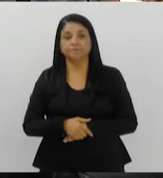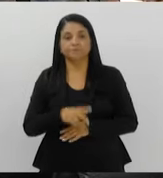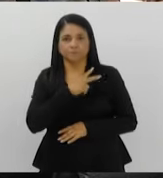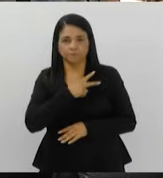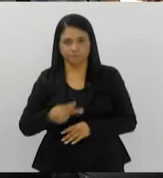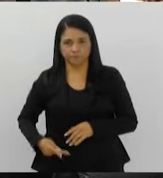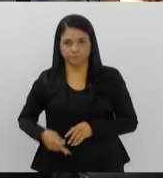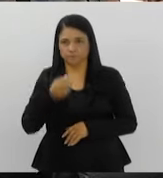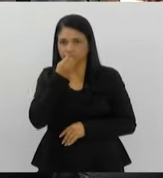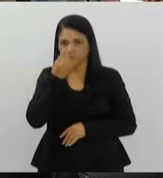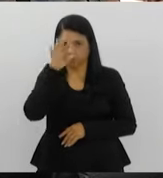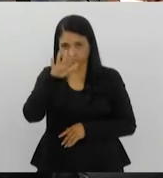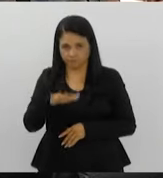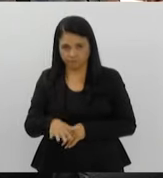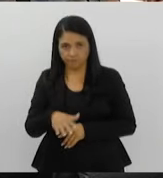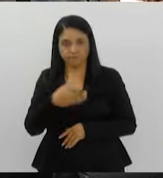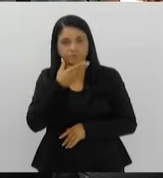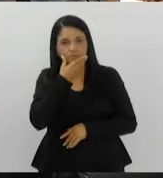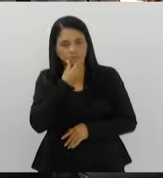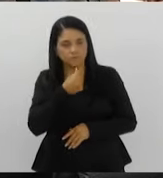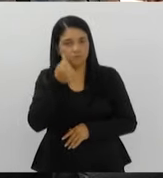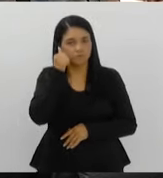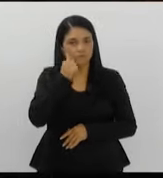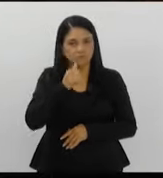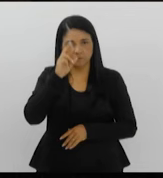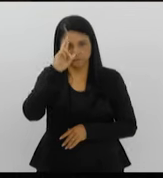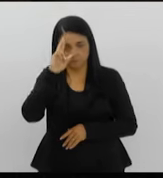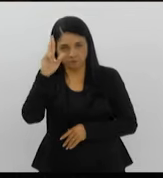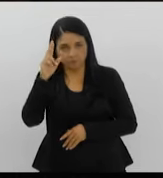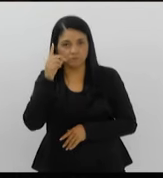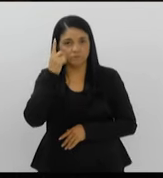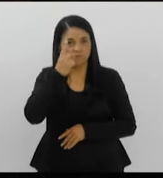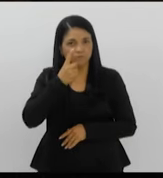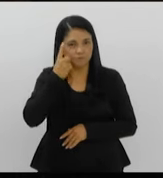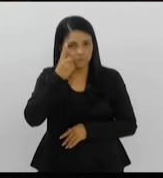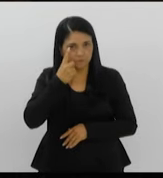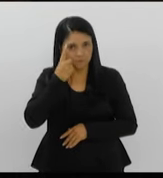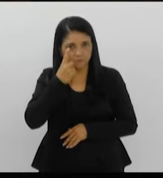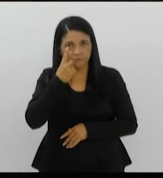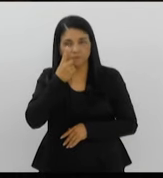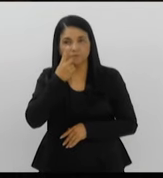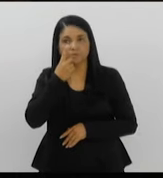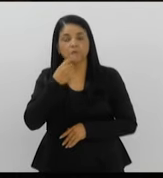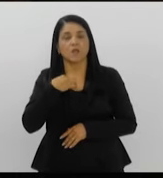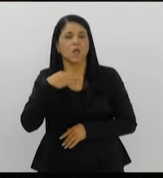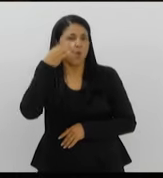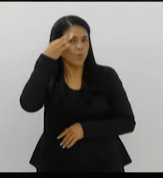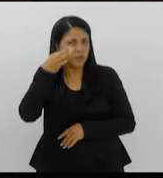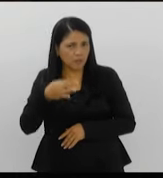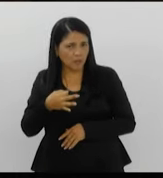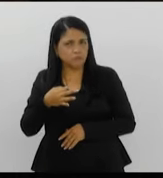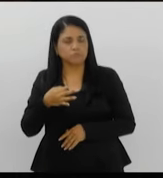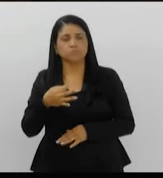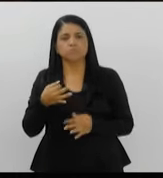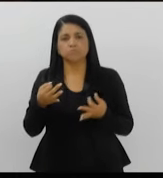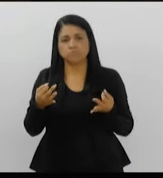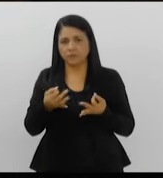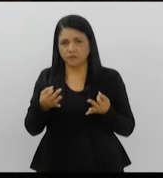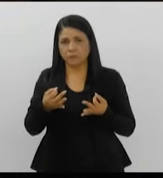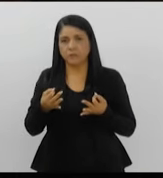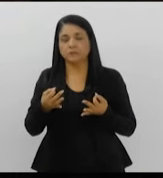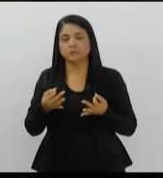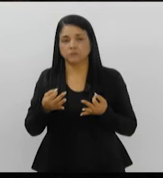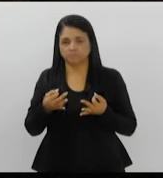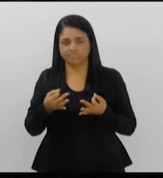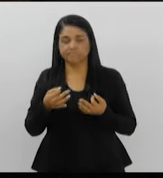Presidente, boa tarde, senhoras e senhores deputados e deputadas. Eu entendo perfeitamente o trauma que a gente